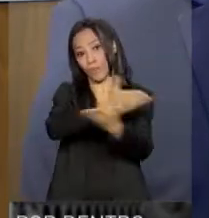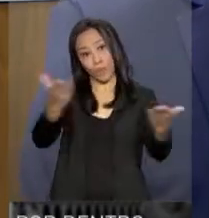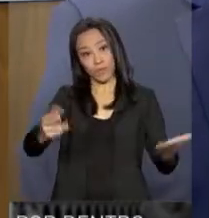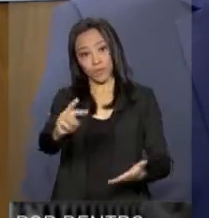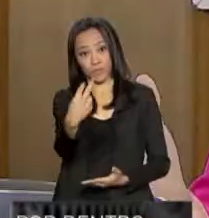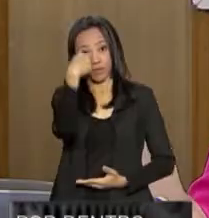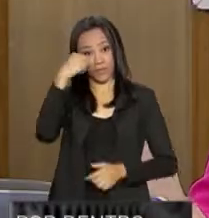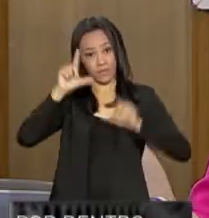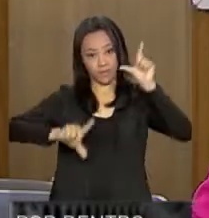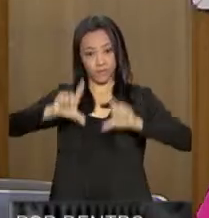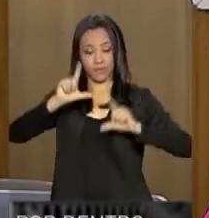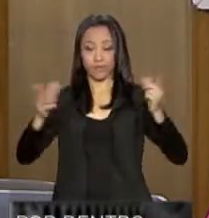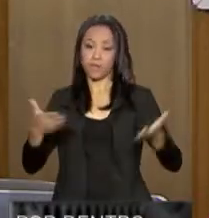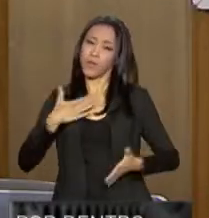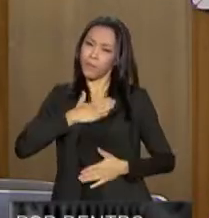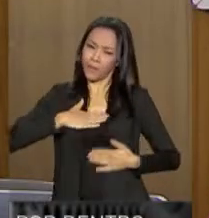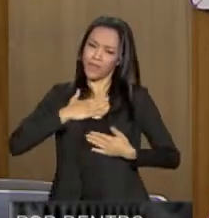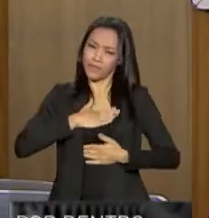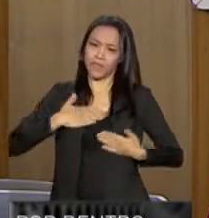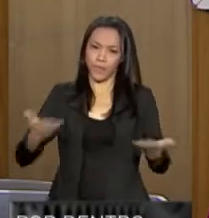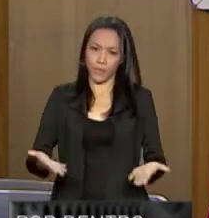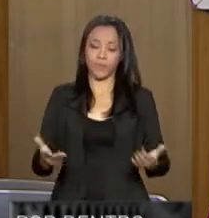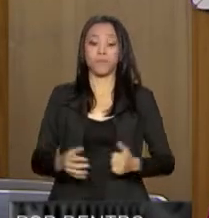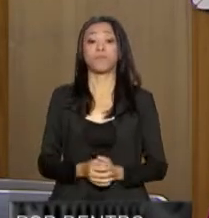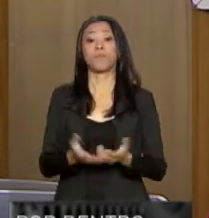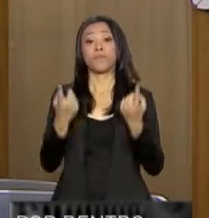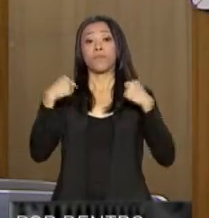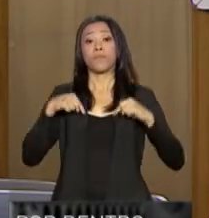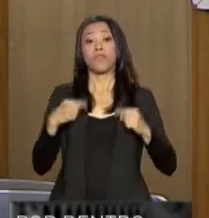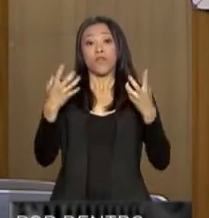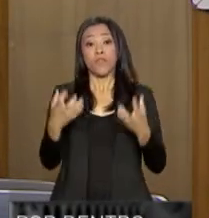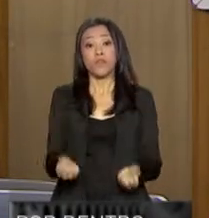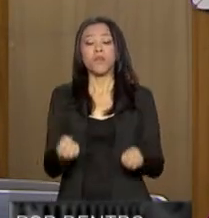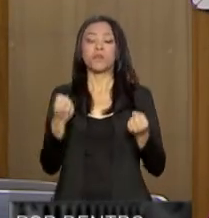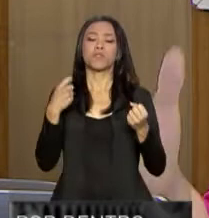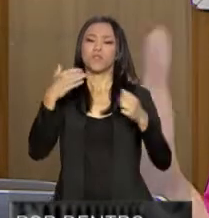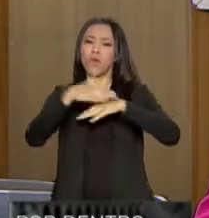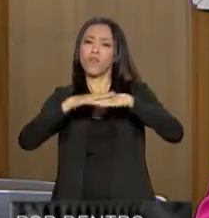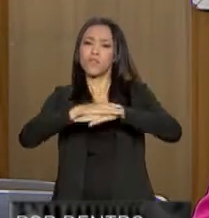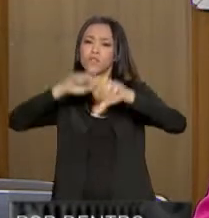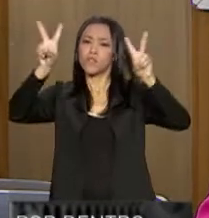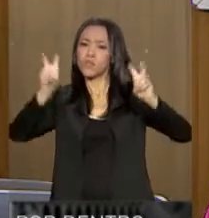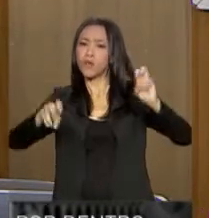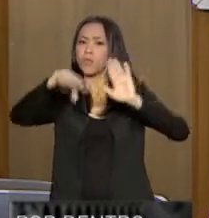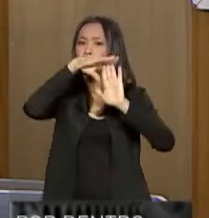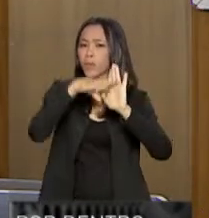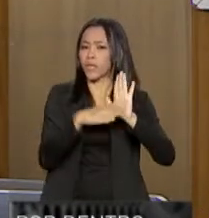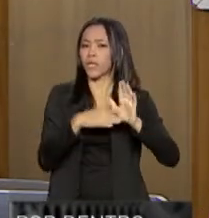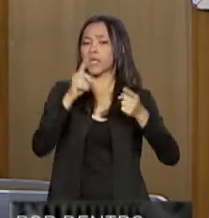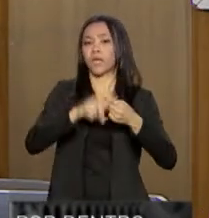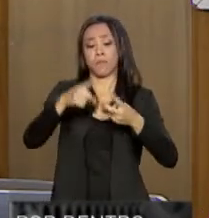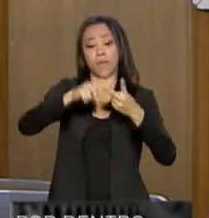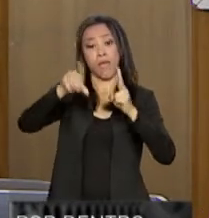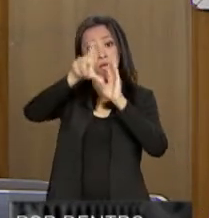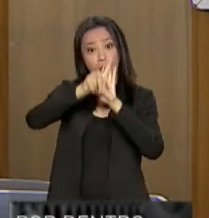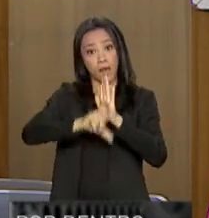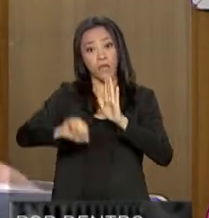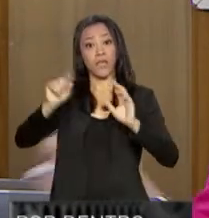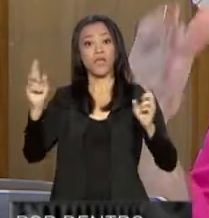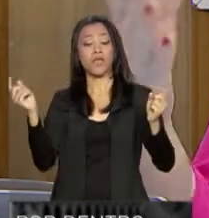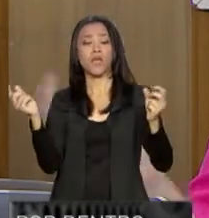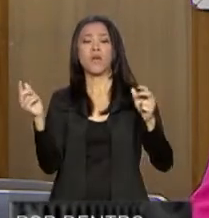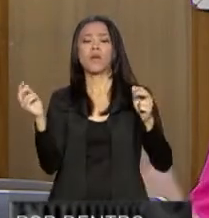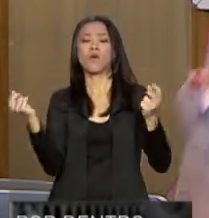hoje bom vamos falar sobre a implementação dos programas de integridade no governo federal a lei anticorrupção o novo portal da transparência